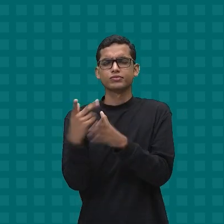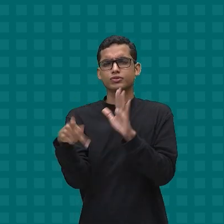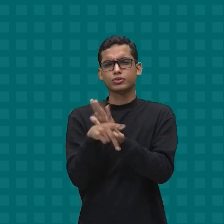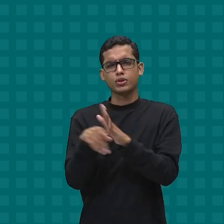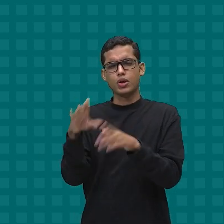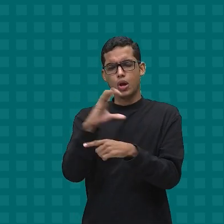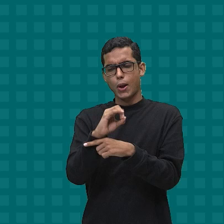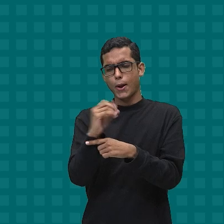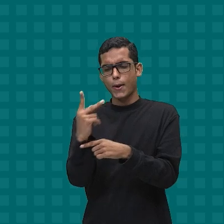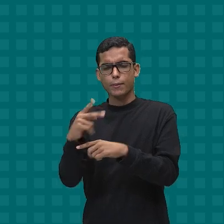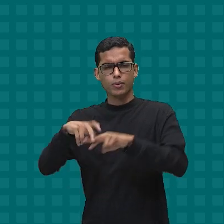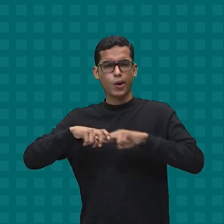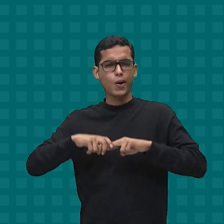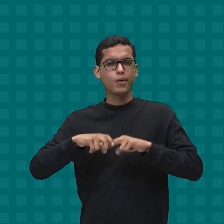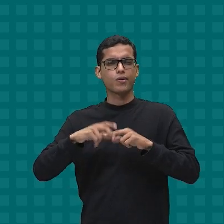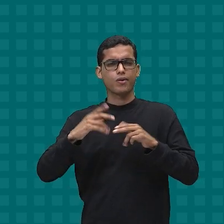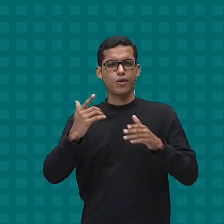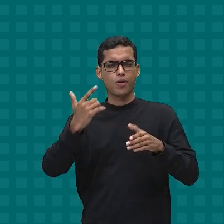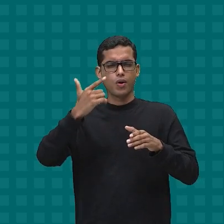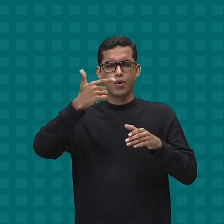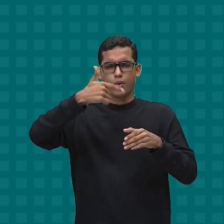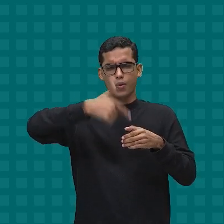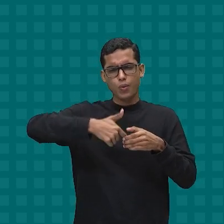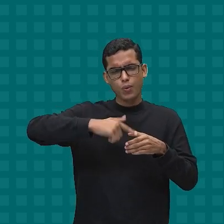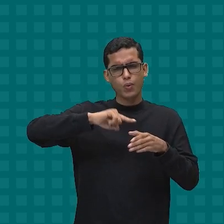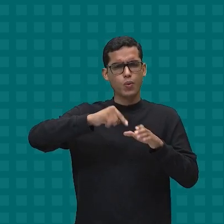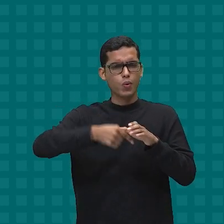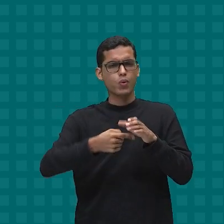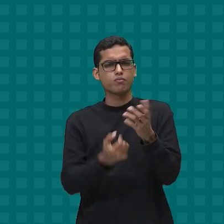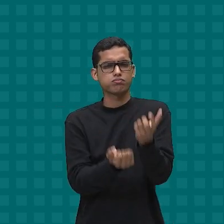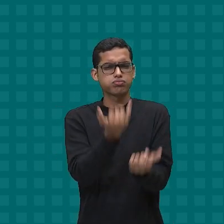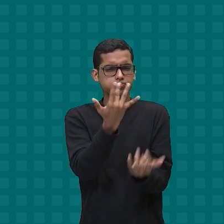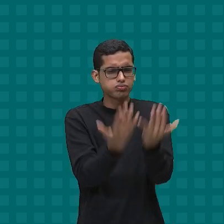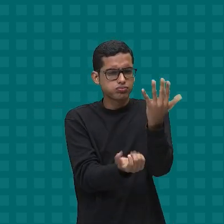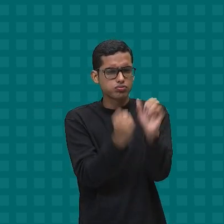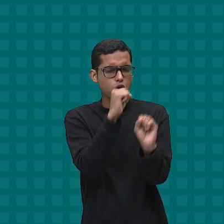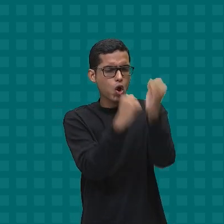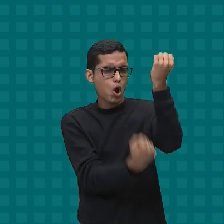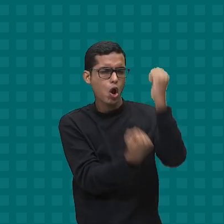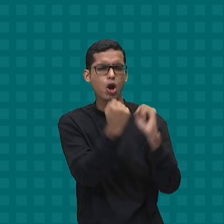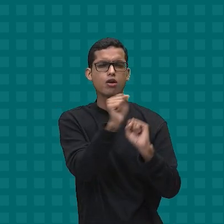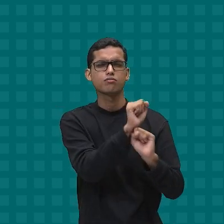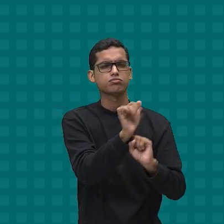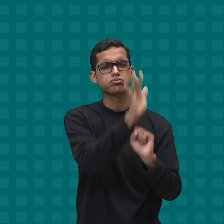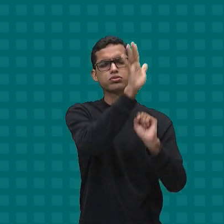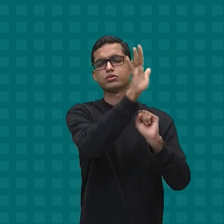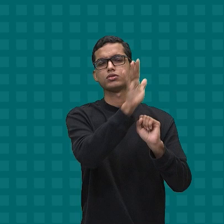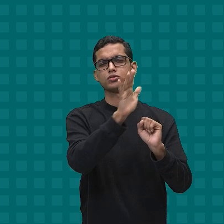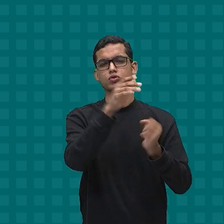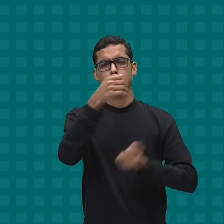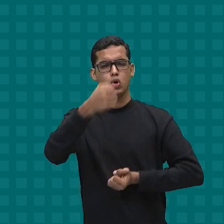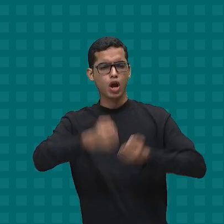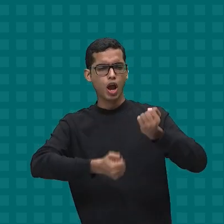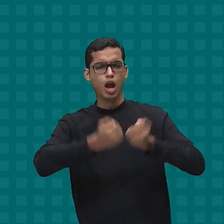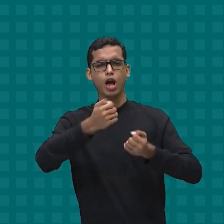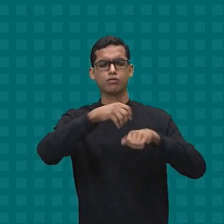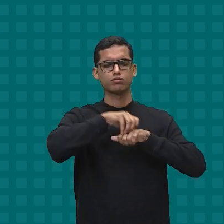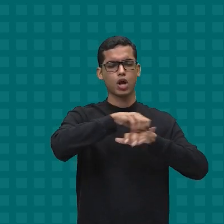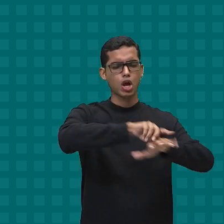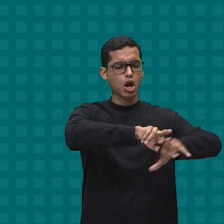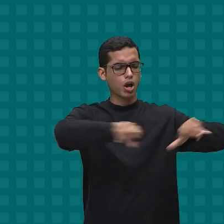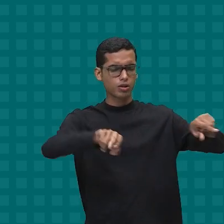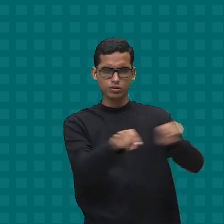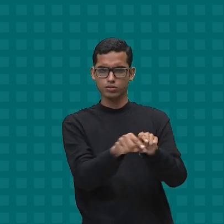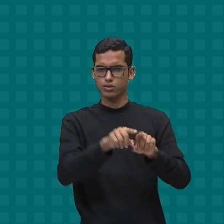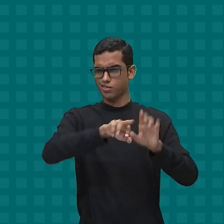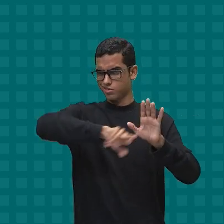da queima de combustíveis, né, de transporte, da indústria, mas não. Sabe aonde